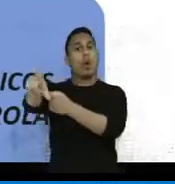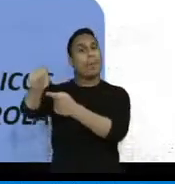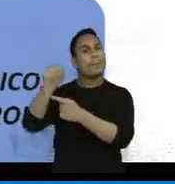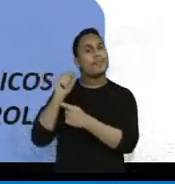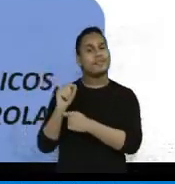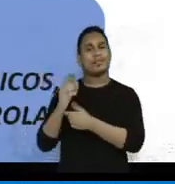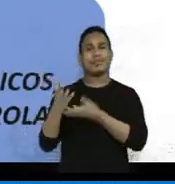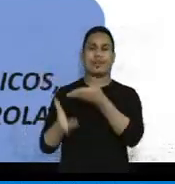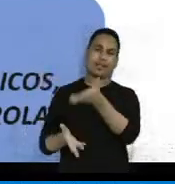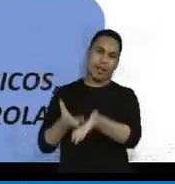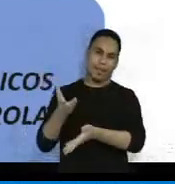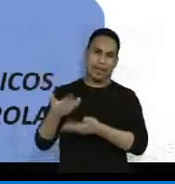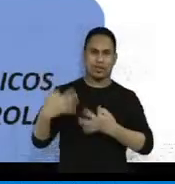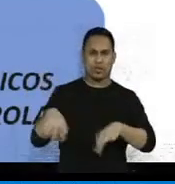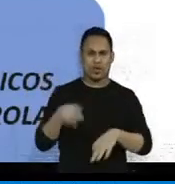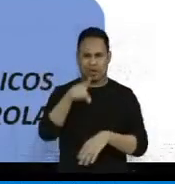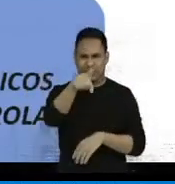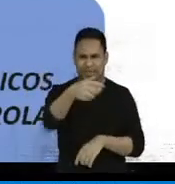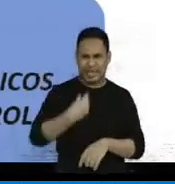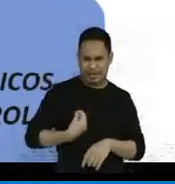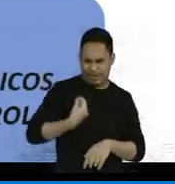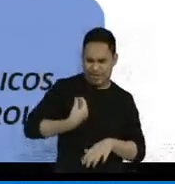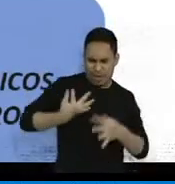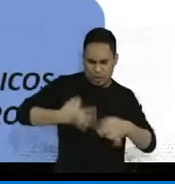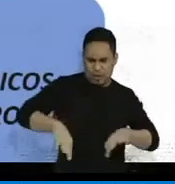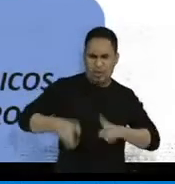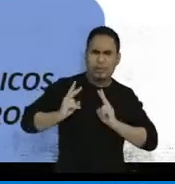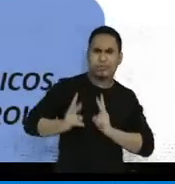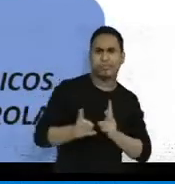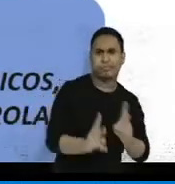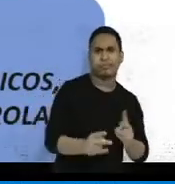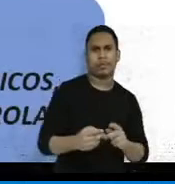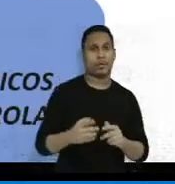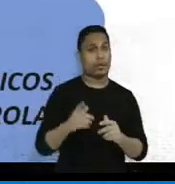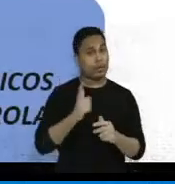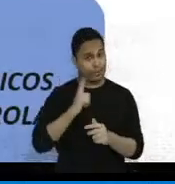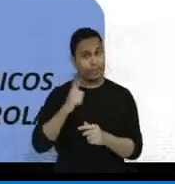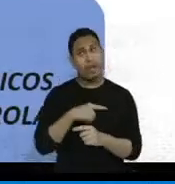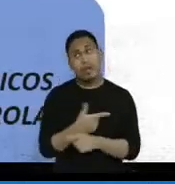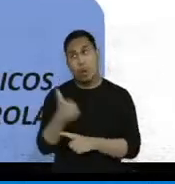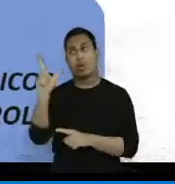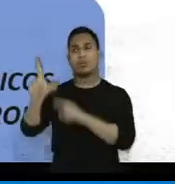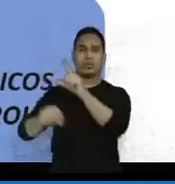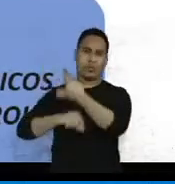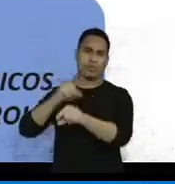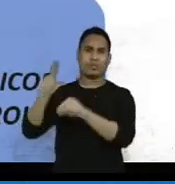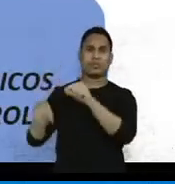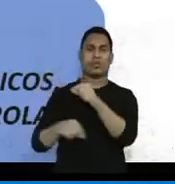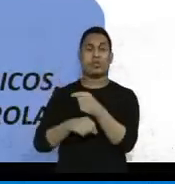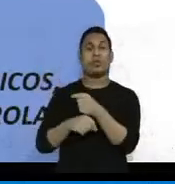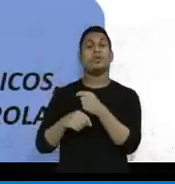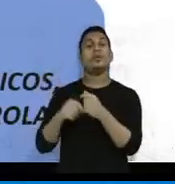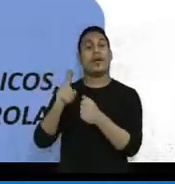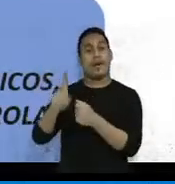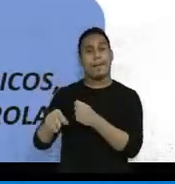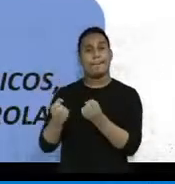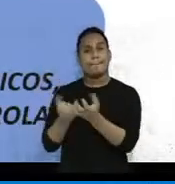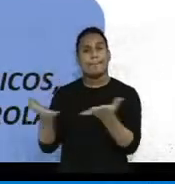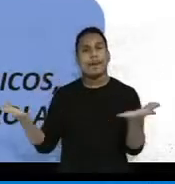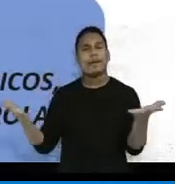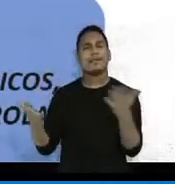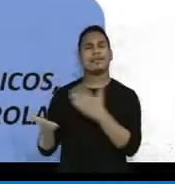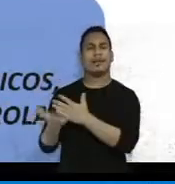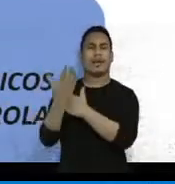que não tem opção, porque tem. Então, são plantas que ajudam a gente a modular a dor e trazer mais qualidade de vida.